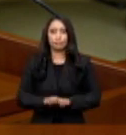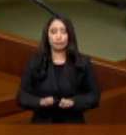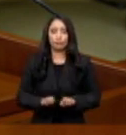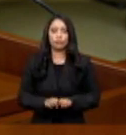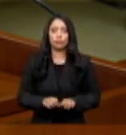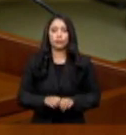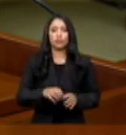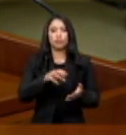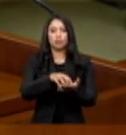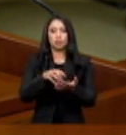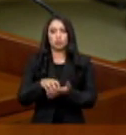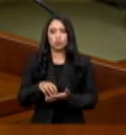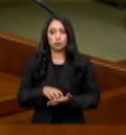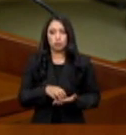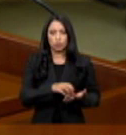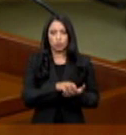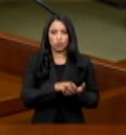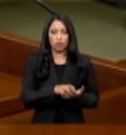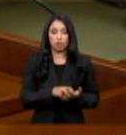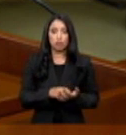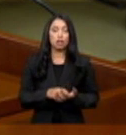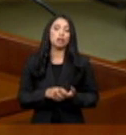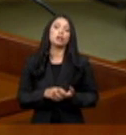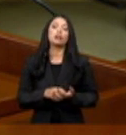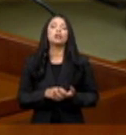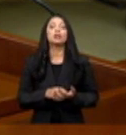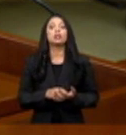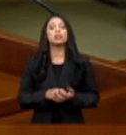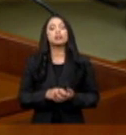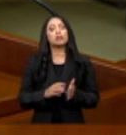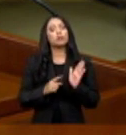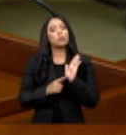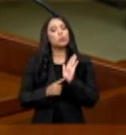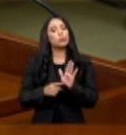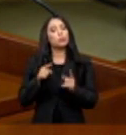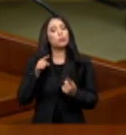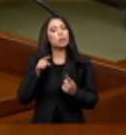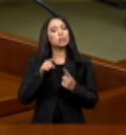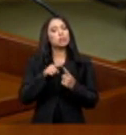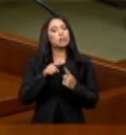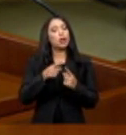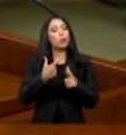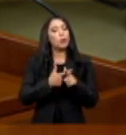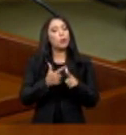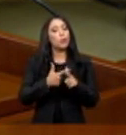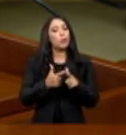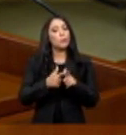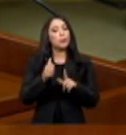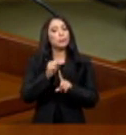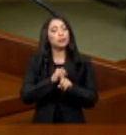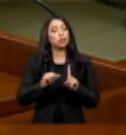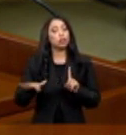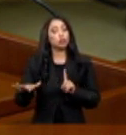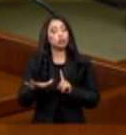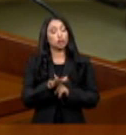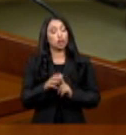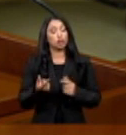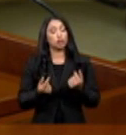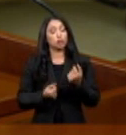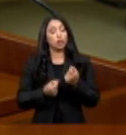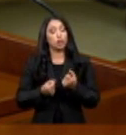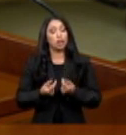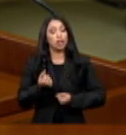nos mais diversos setores. E vim aqui para apontar o problema socioeconômico que esta Lei